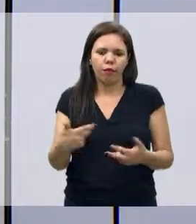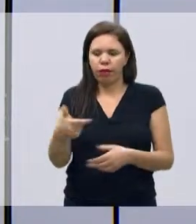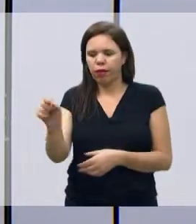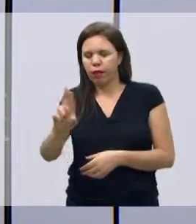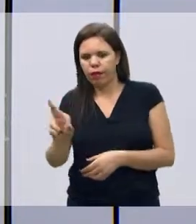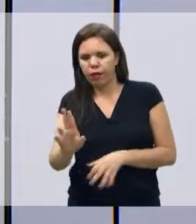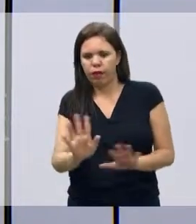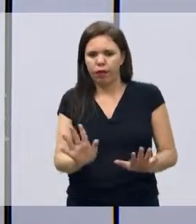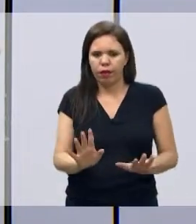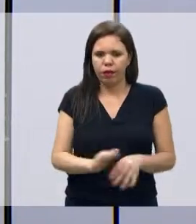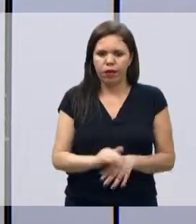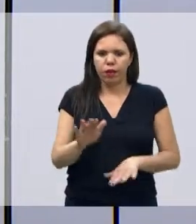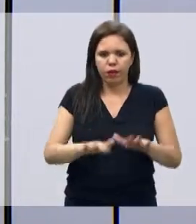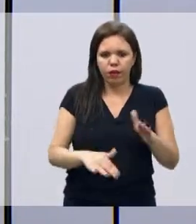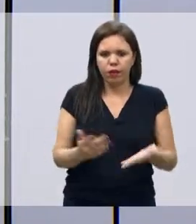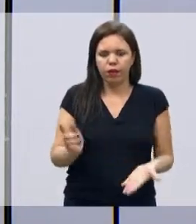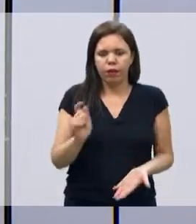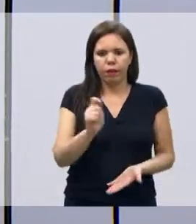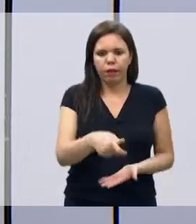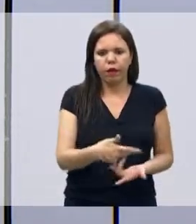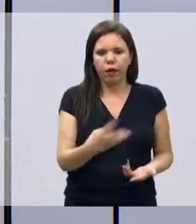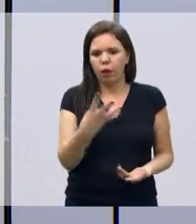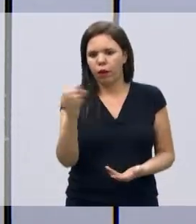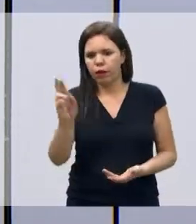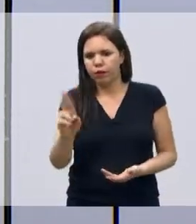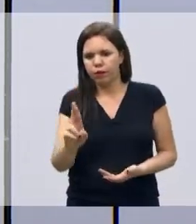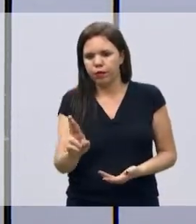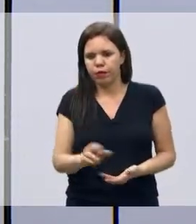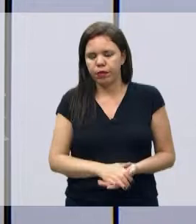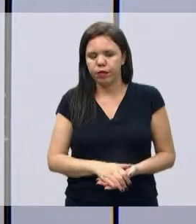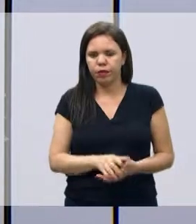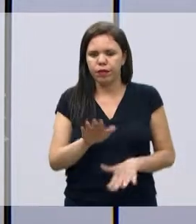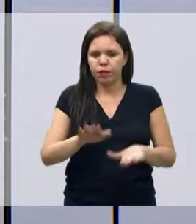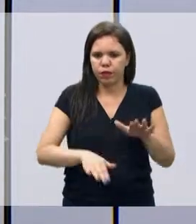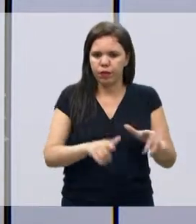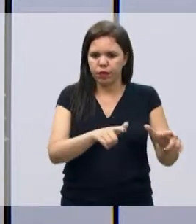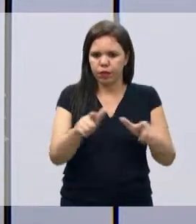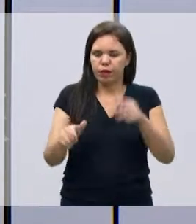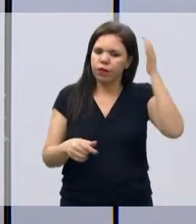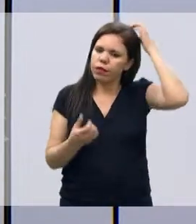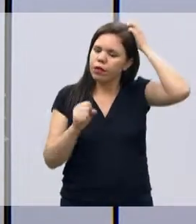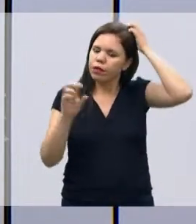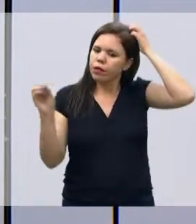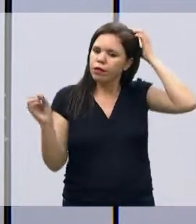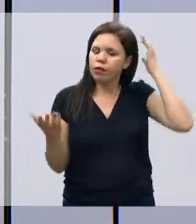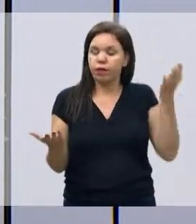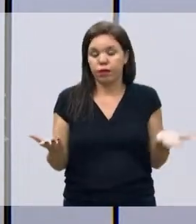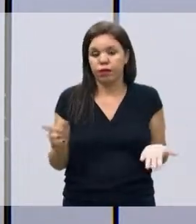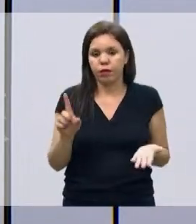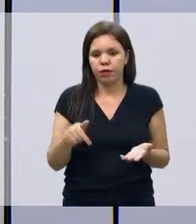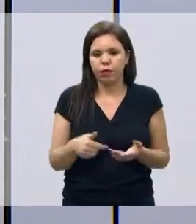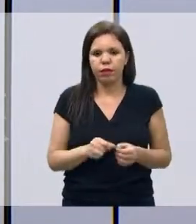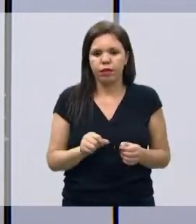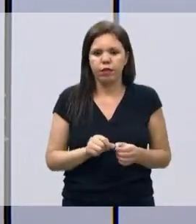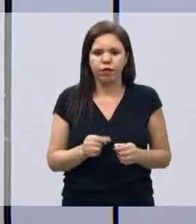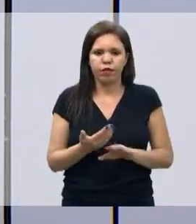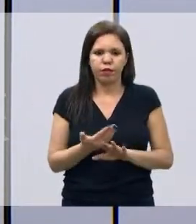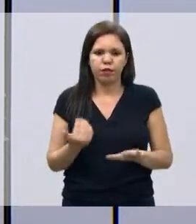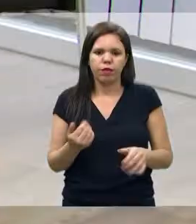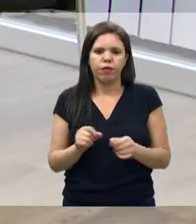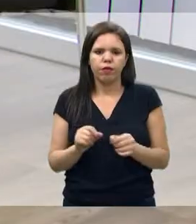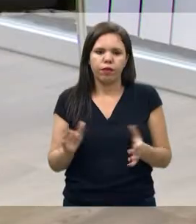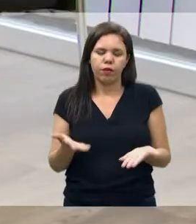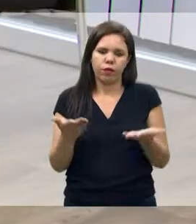R$10. Hoje você vai, às vezes chega a ser R$40 o ingresso, dependendo do lugar, 80. Isso facilitaria